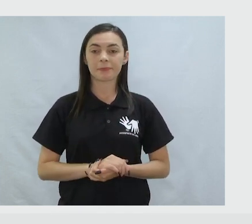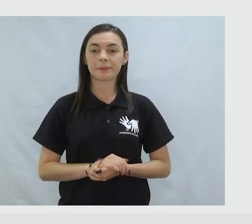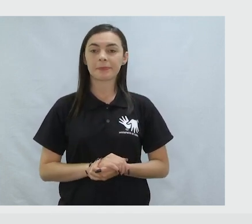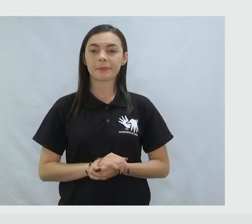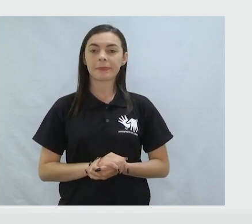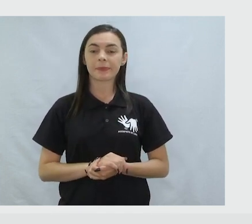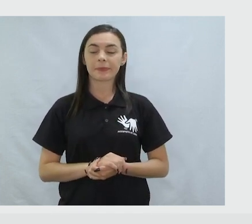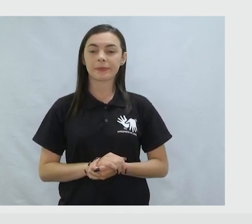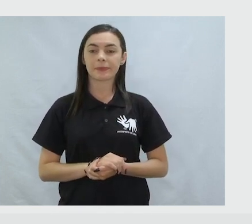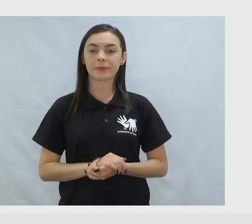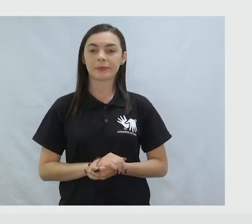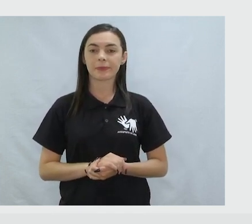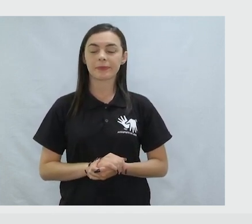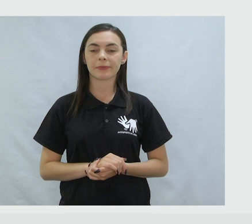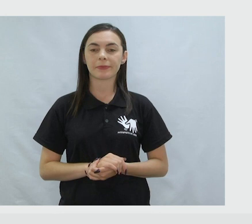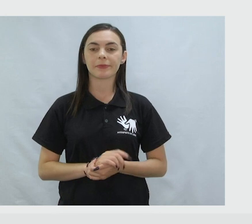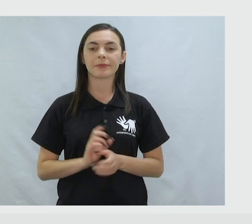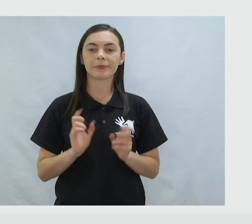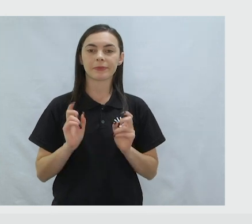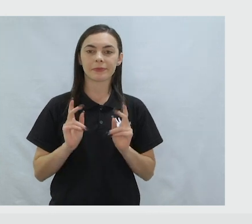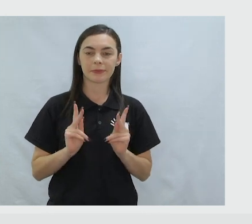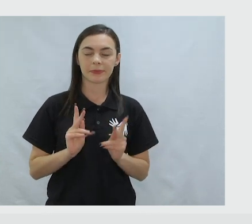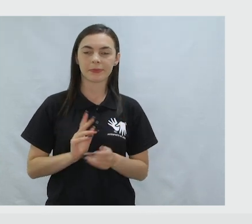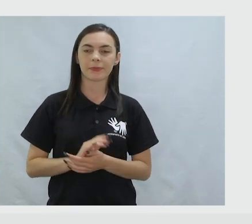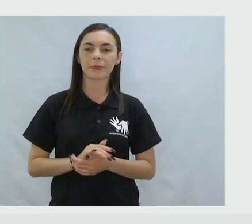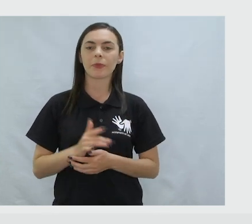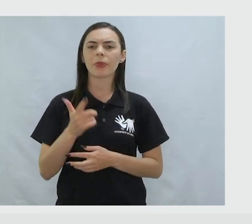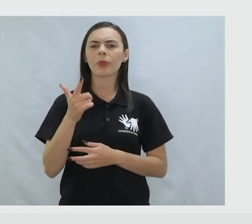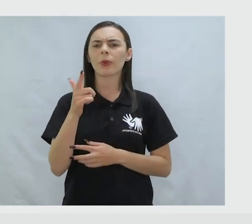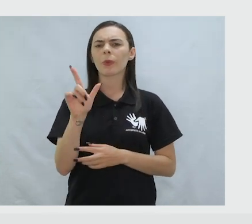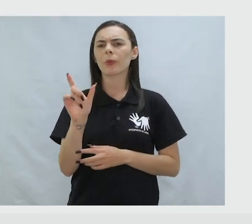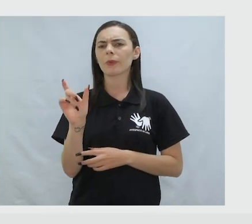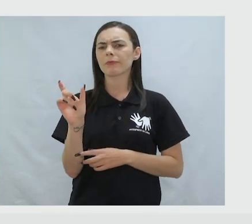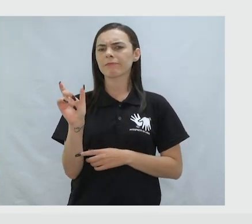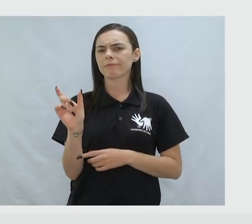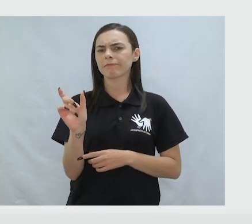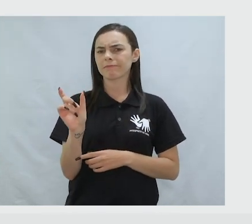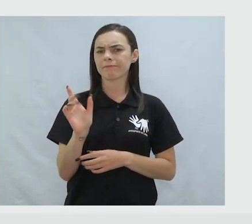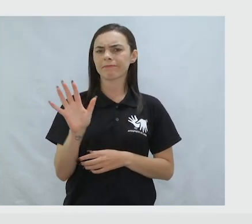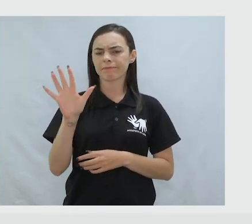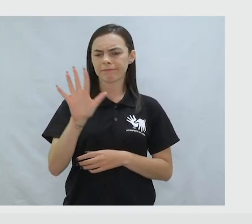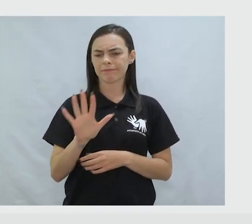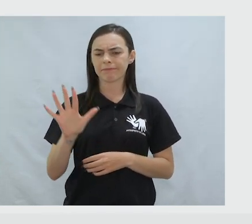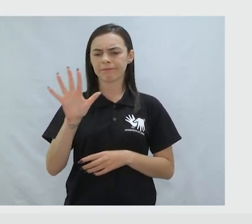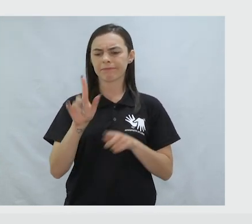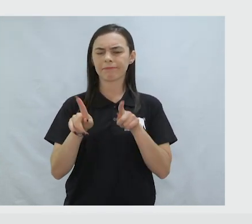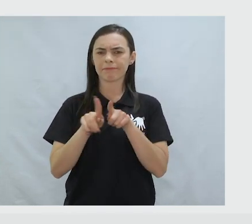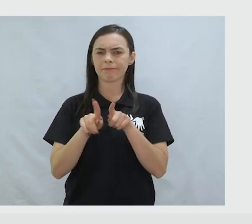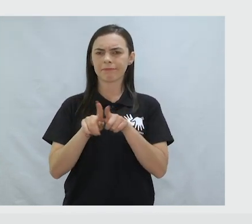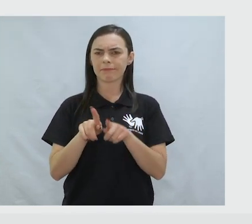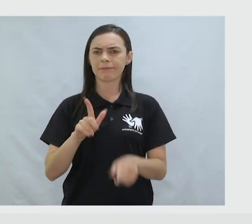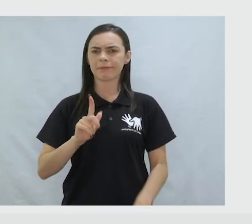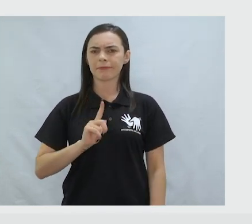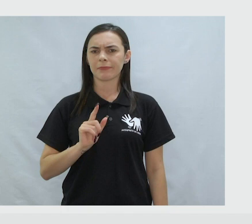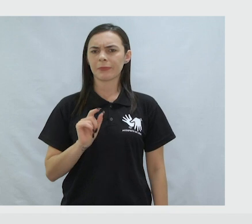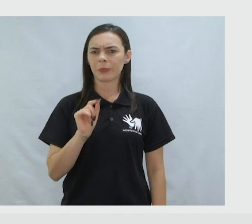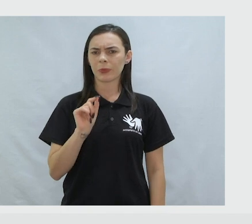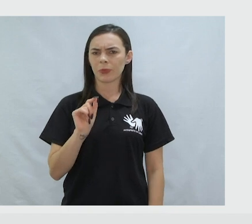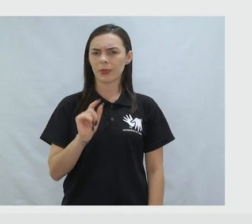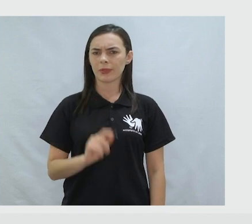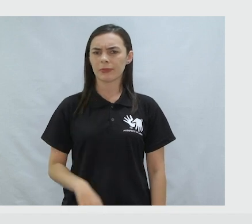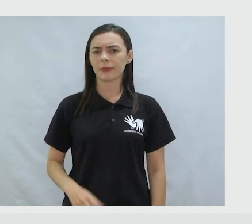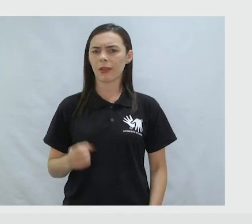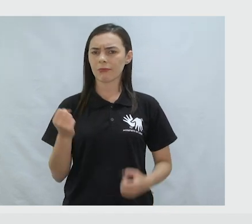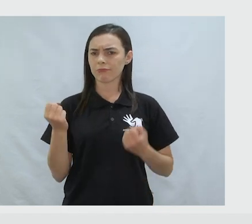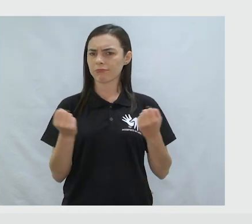bem? Fiquem ligados lá. Muito bem. Próxima palavra e imagem ali. Nós temos